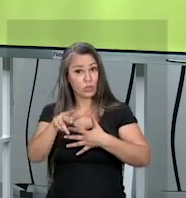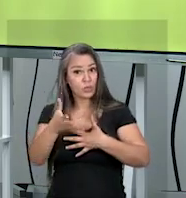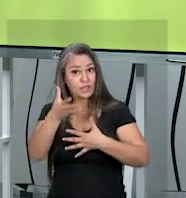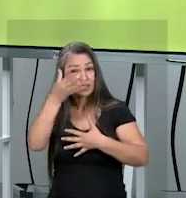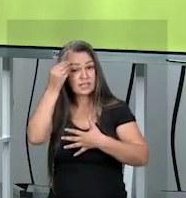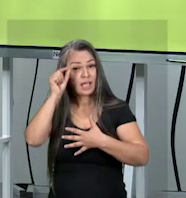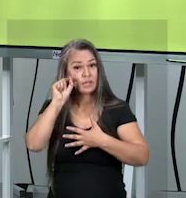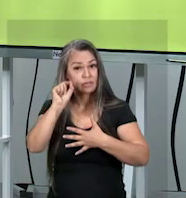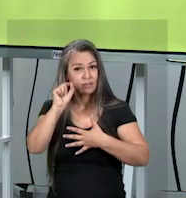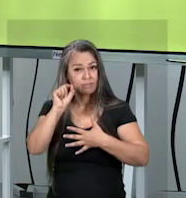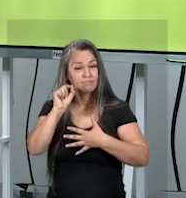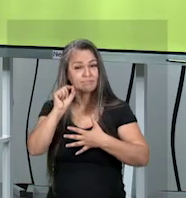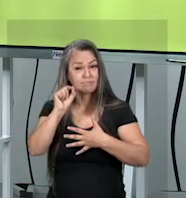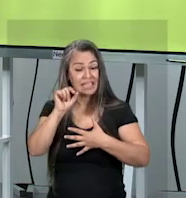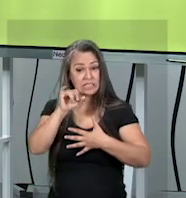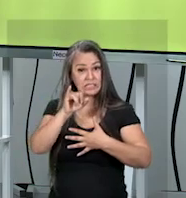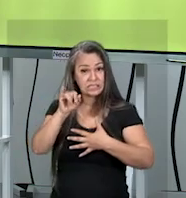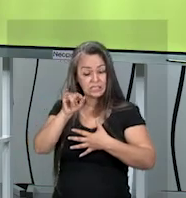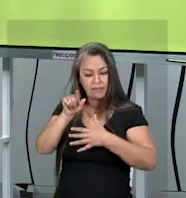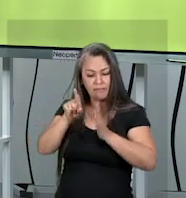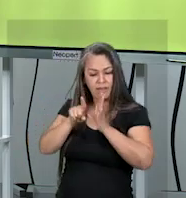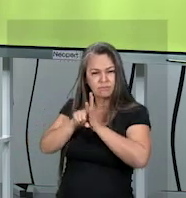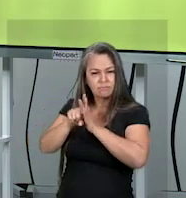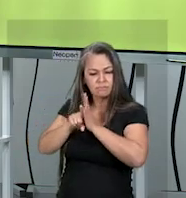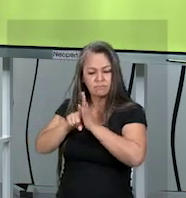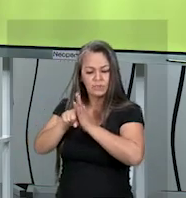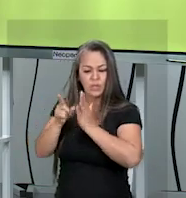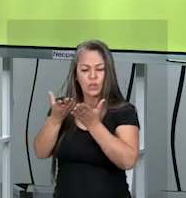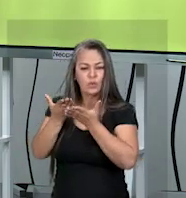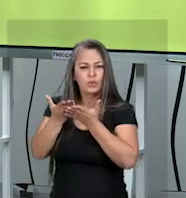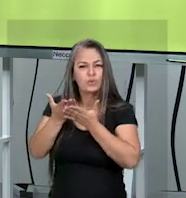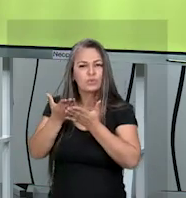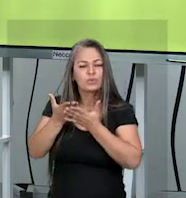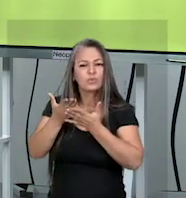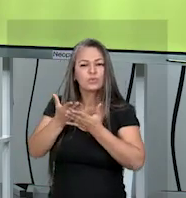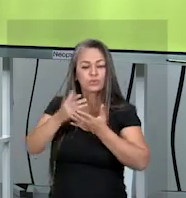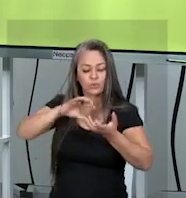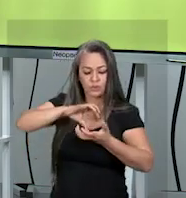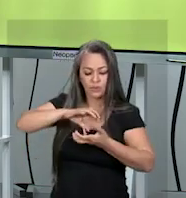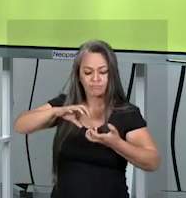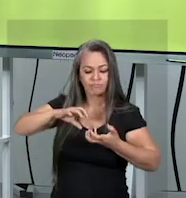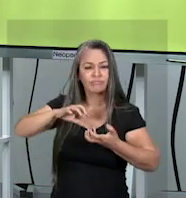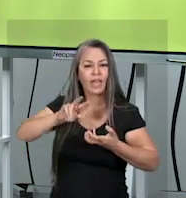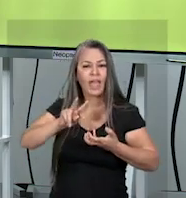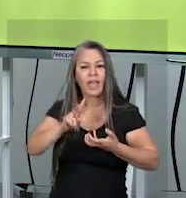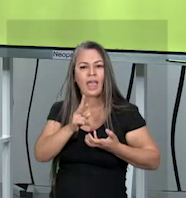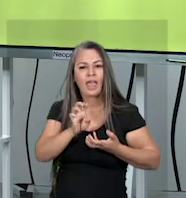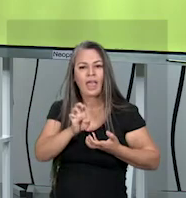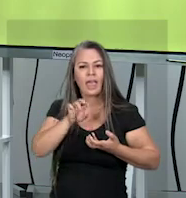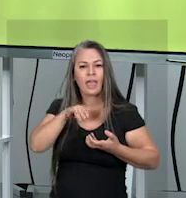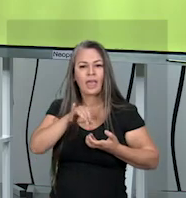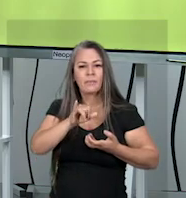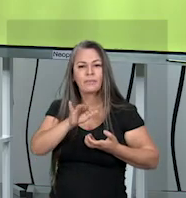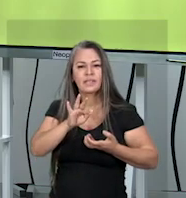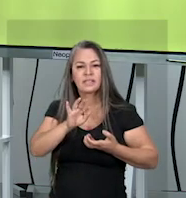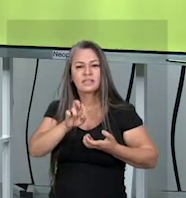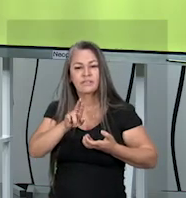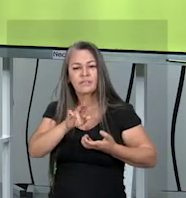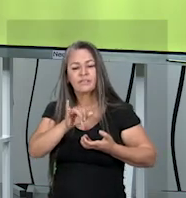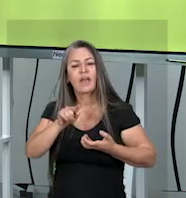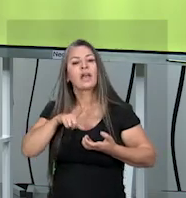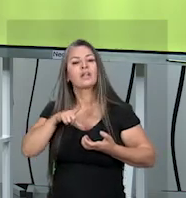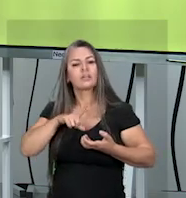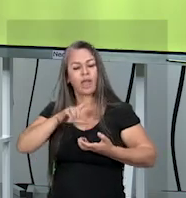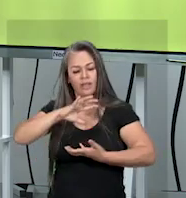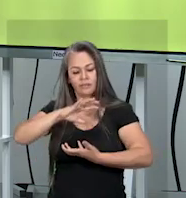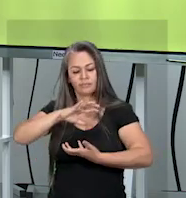tá? Quando a gente vai trabalhar hemisférios, nunca esqueçam dessas 2 principais linhas que